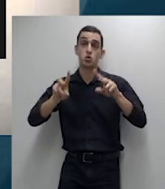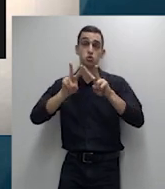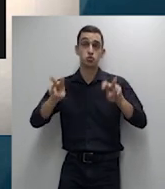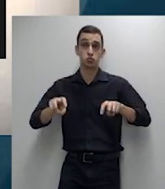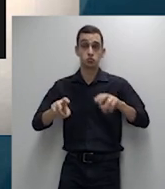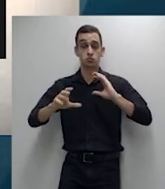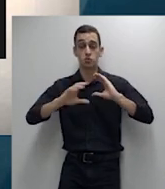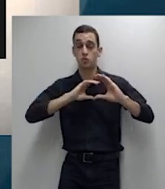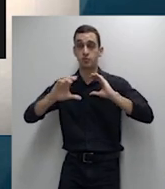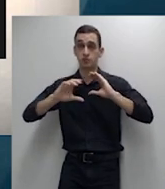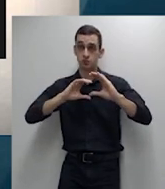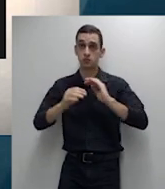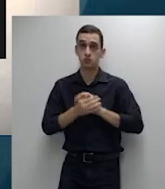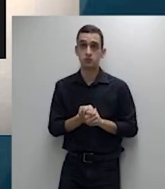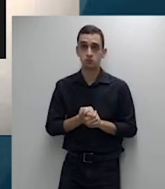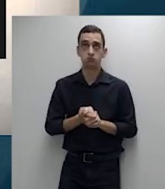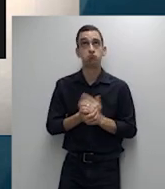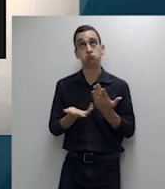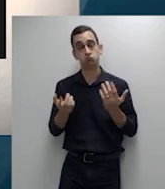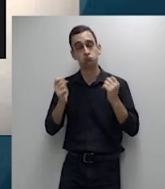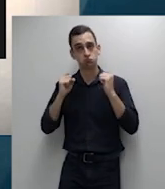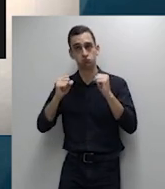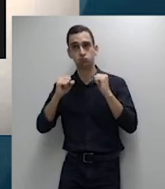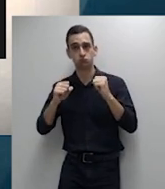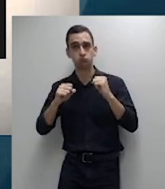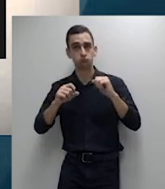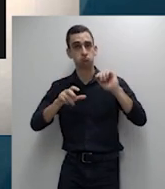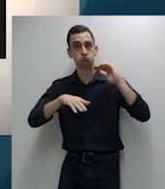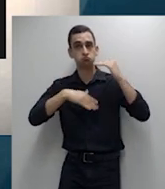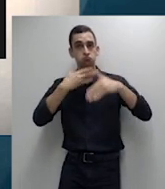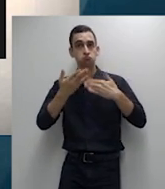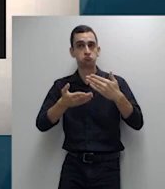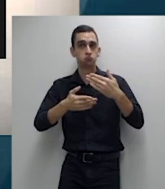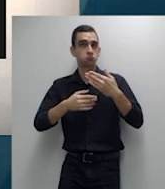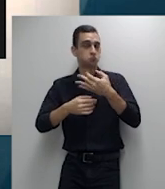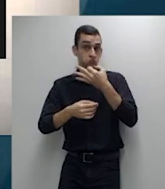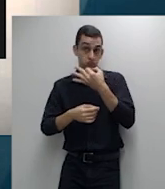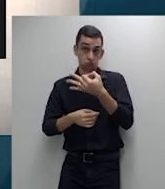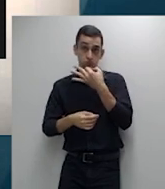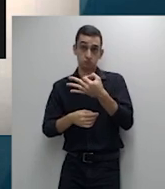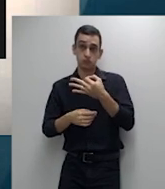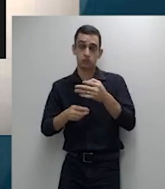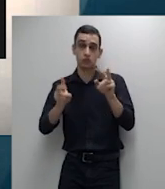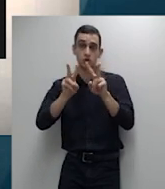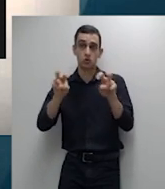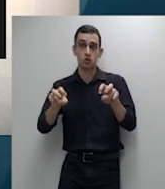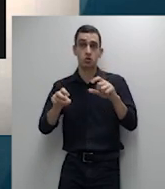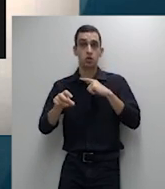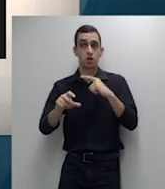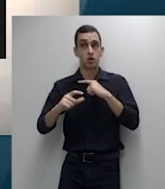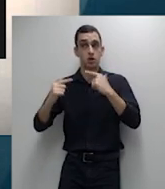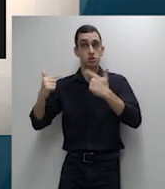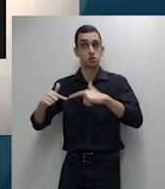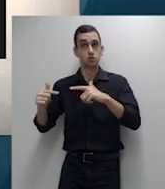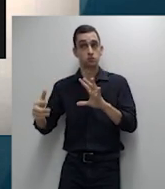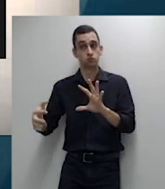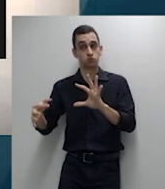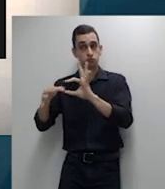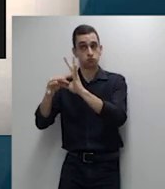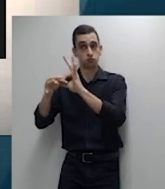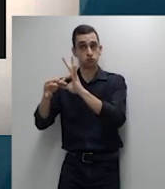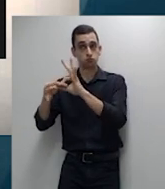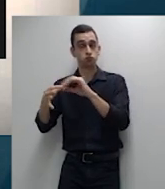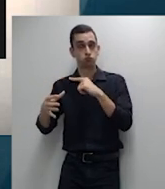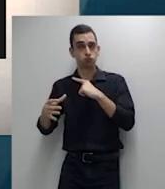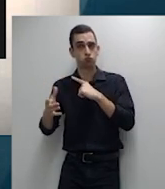ainda que se cogite e se cogita haver algum tipo de serviço atrelado a